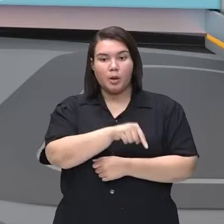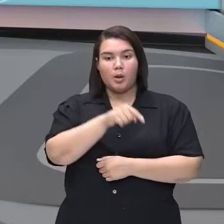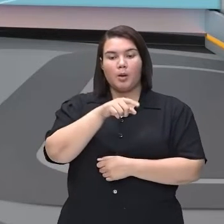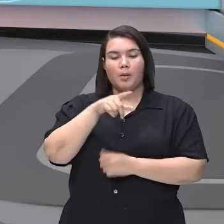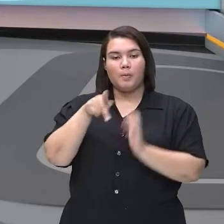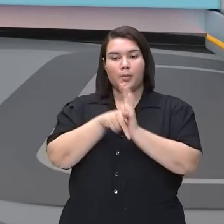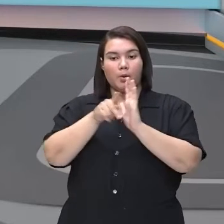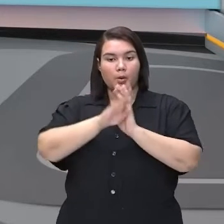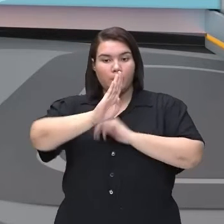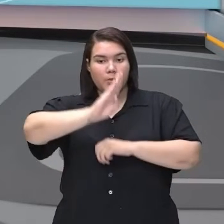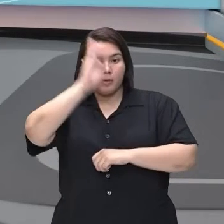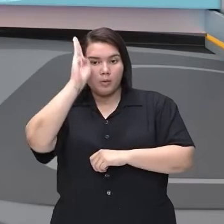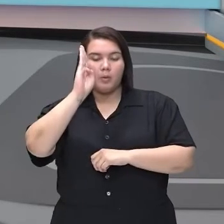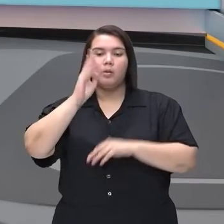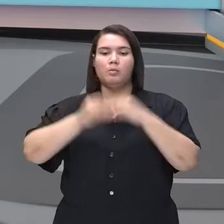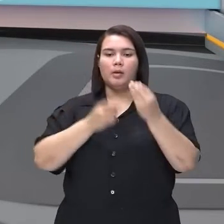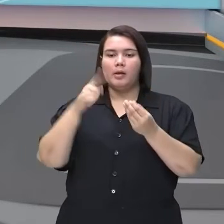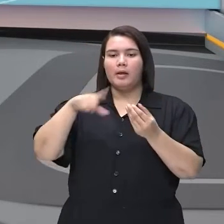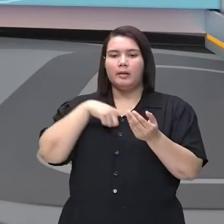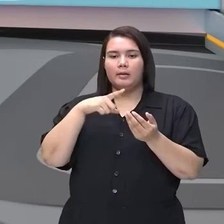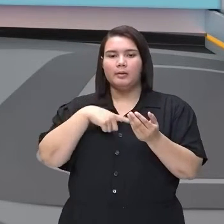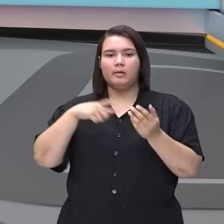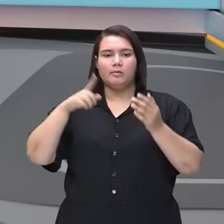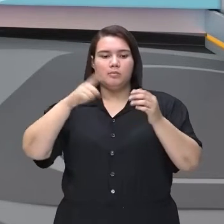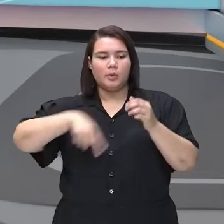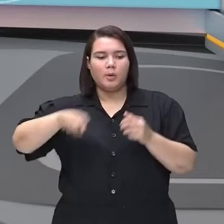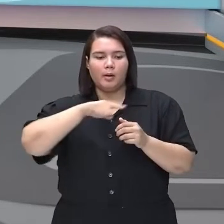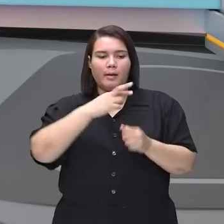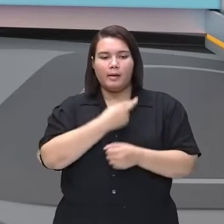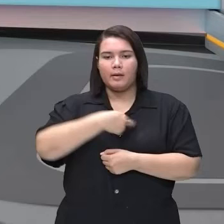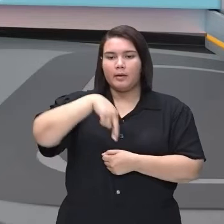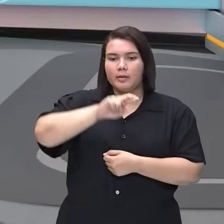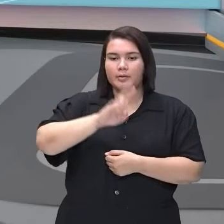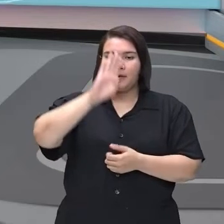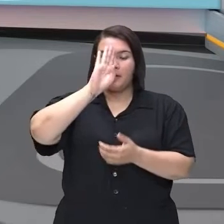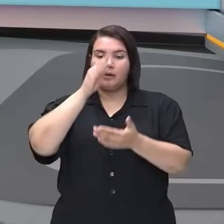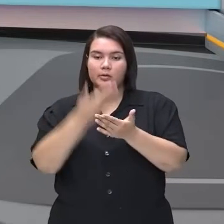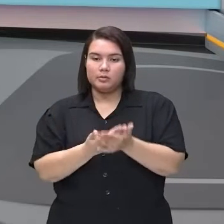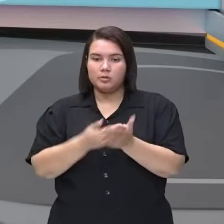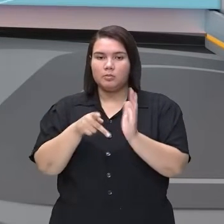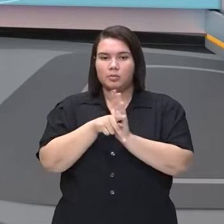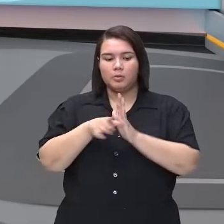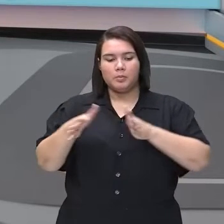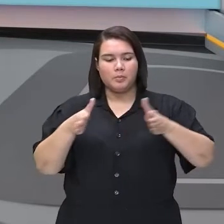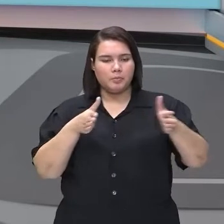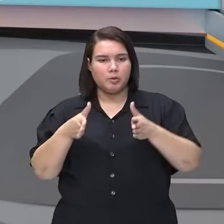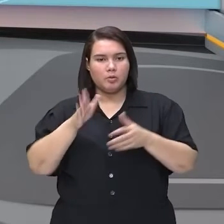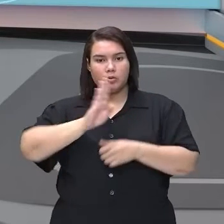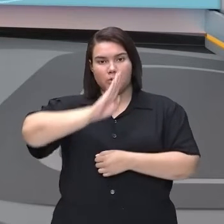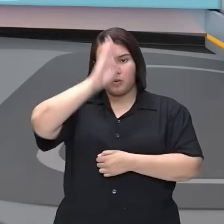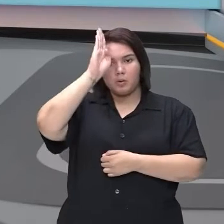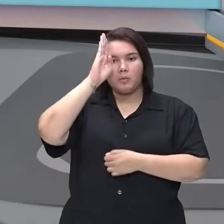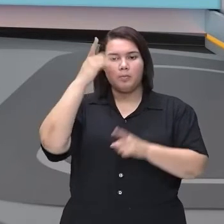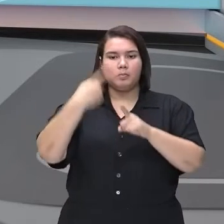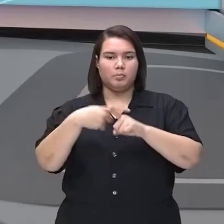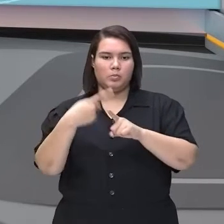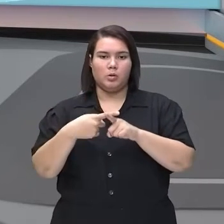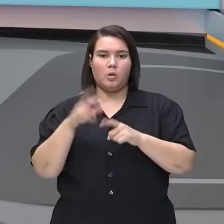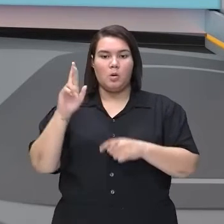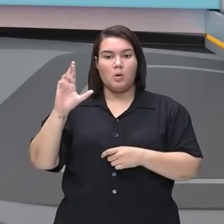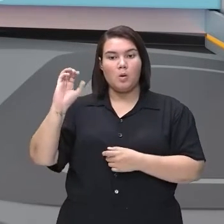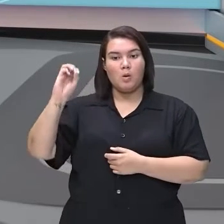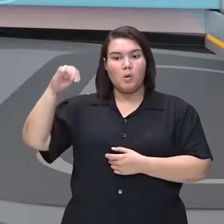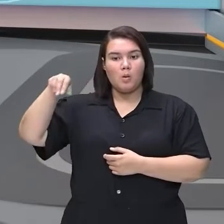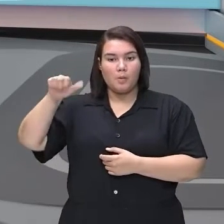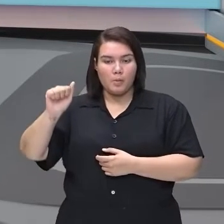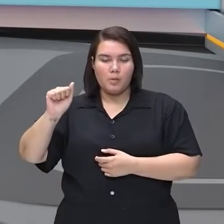dos deuses que são adorados dentro de Roma, dentro do Império Romano. Porque, afinal de contas, Roma